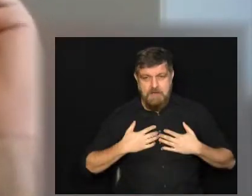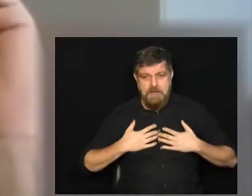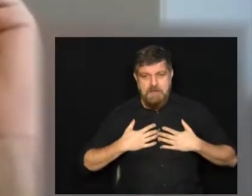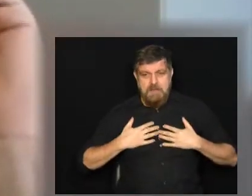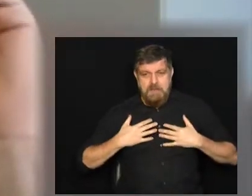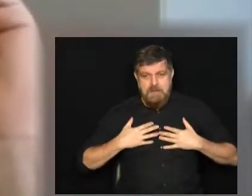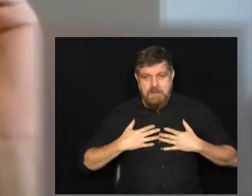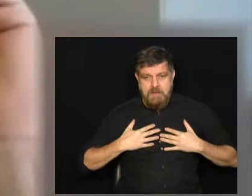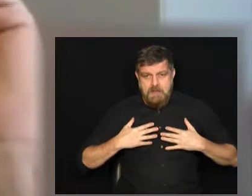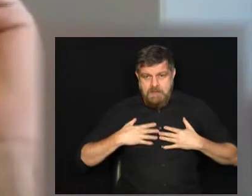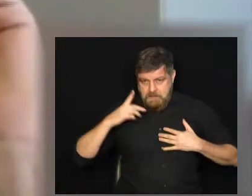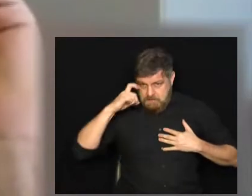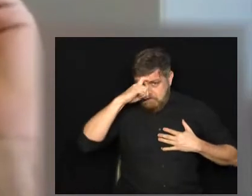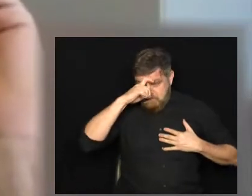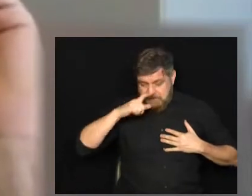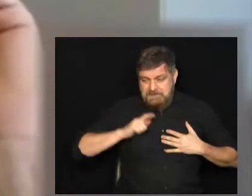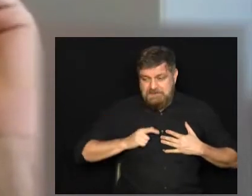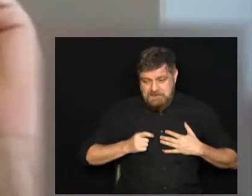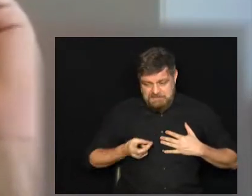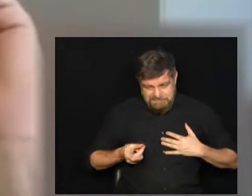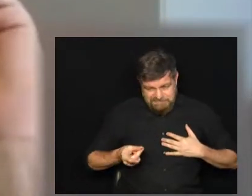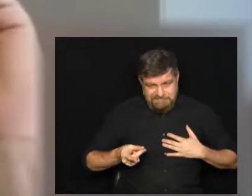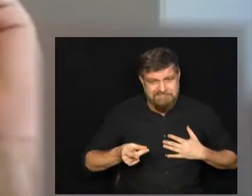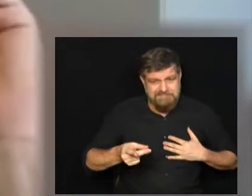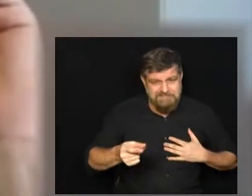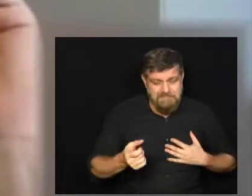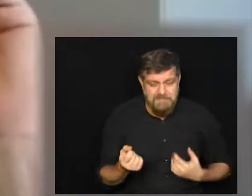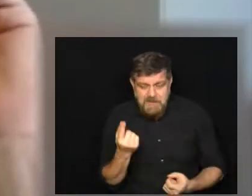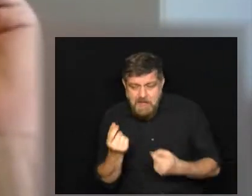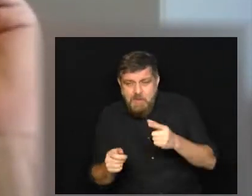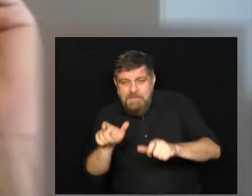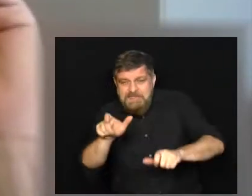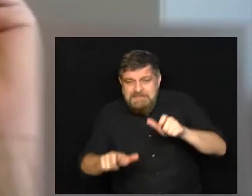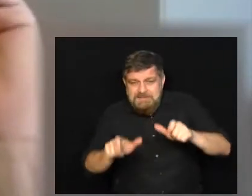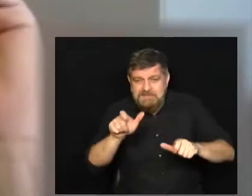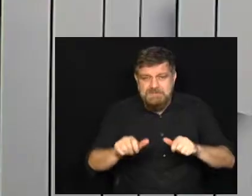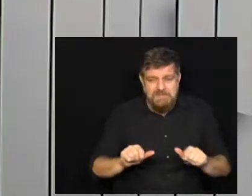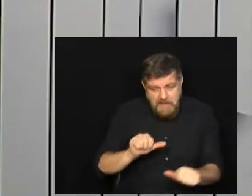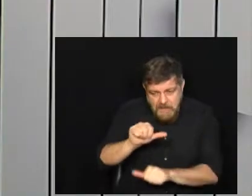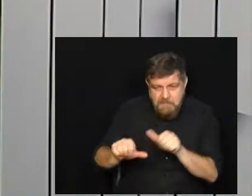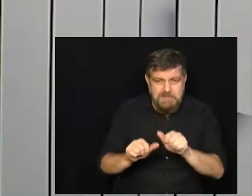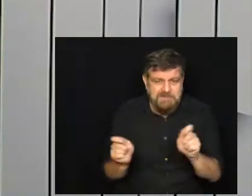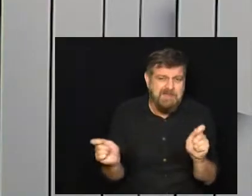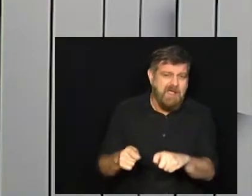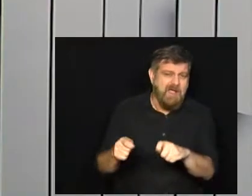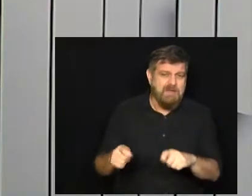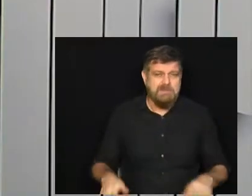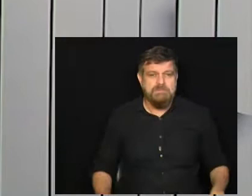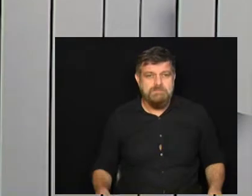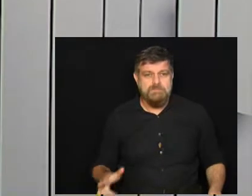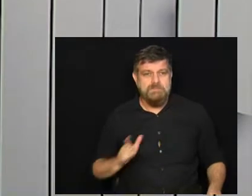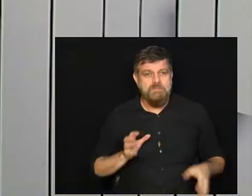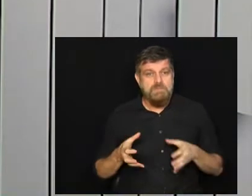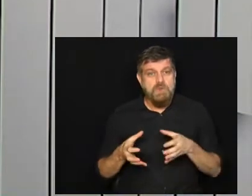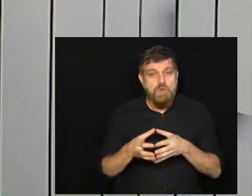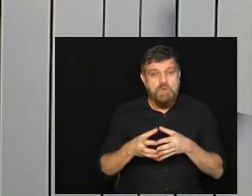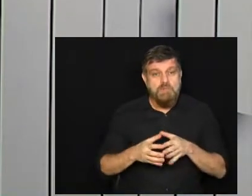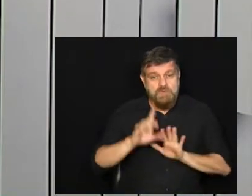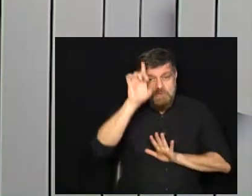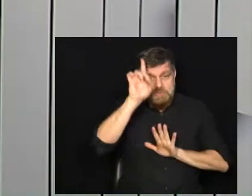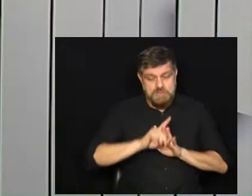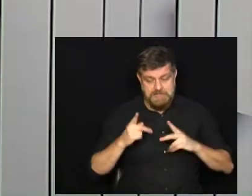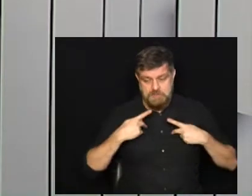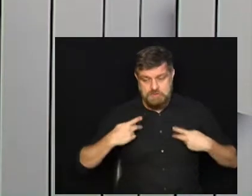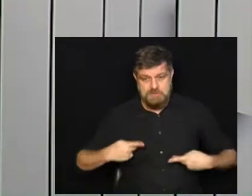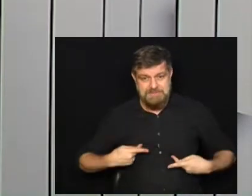pulmonar. Algumas delas estão, assim, reversíveis. Olha só, a Comissão de Defesa dos Direitos Humanos